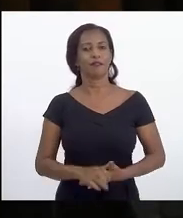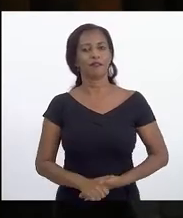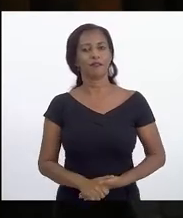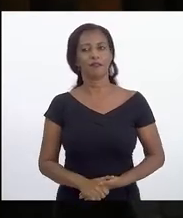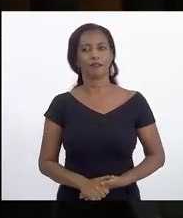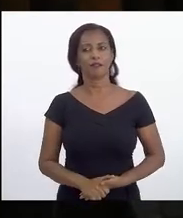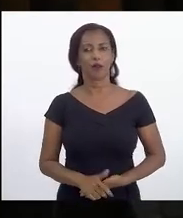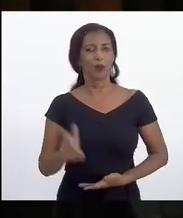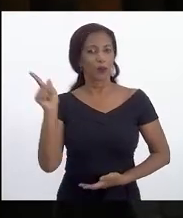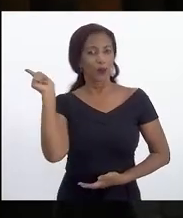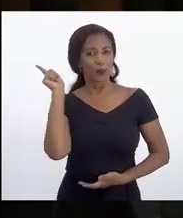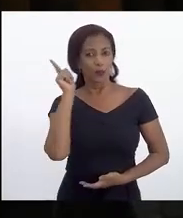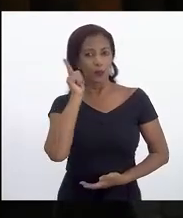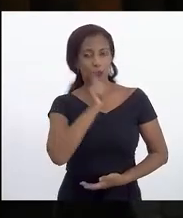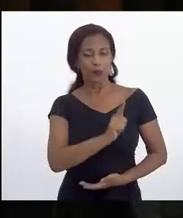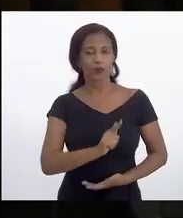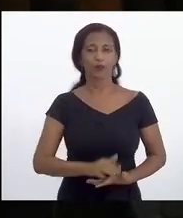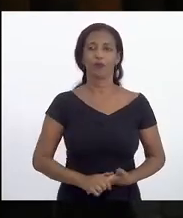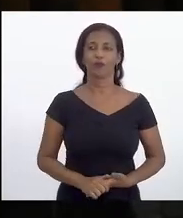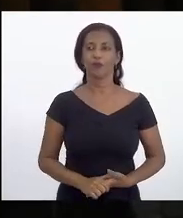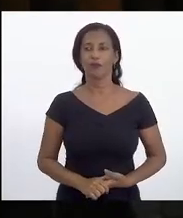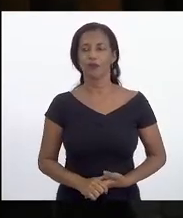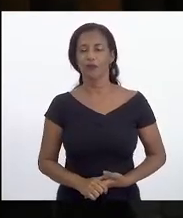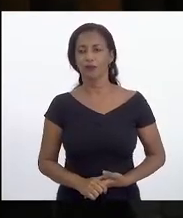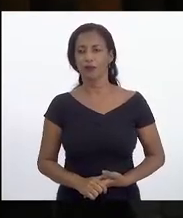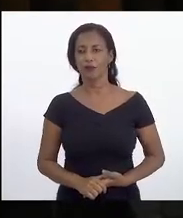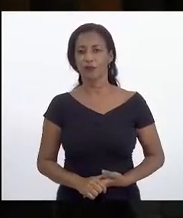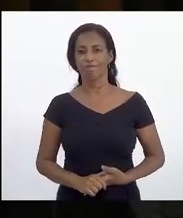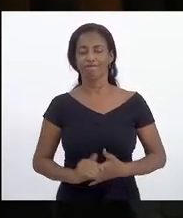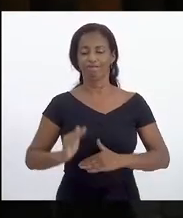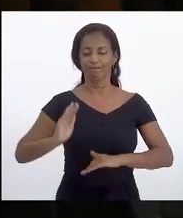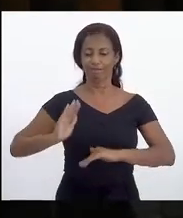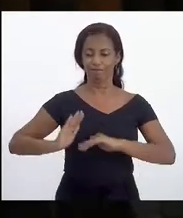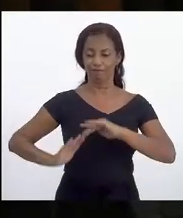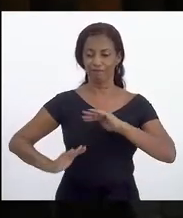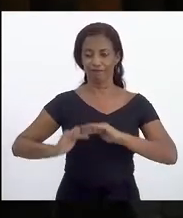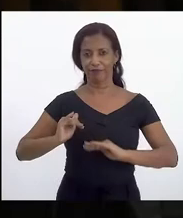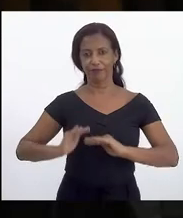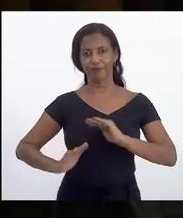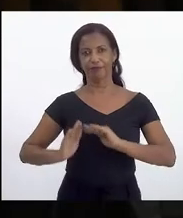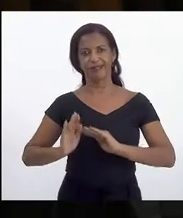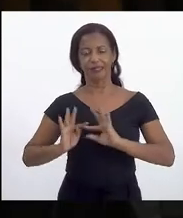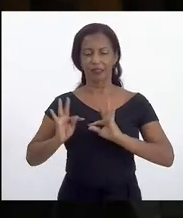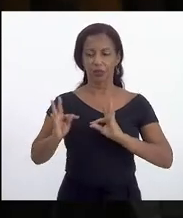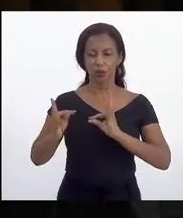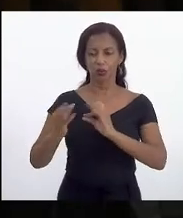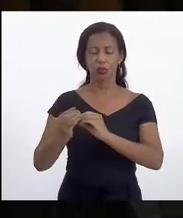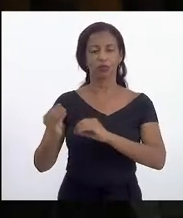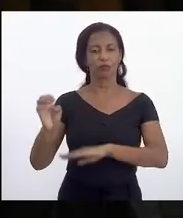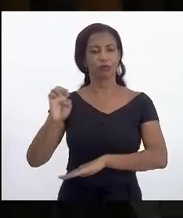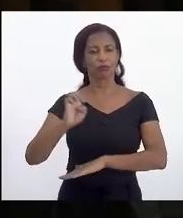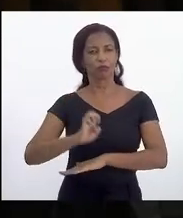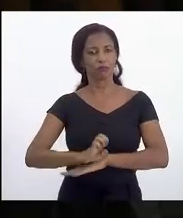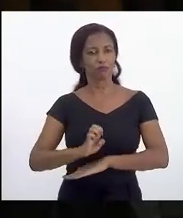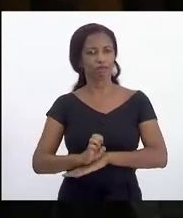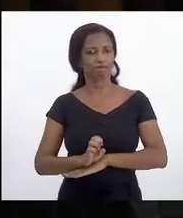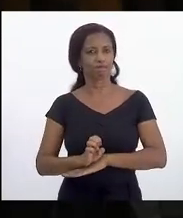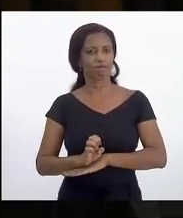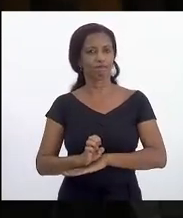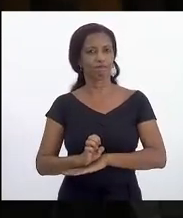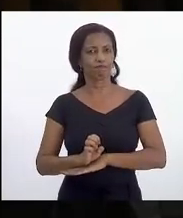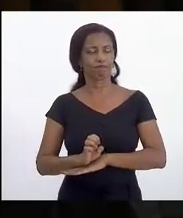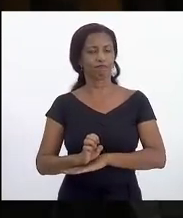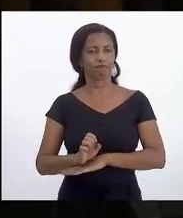a liquidar e a capacidade do Estado de